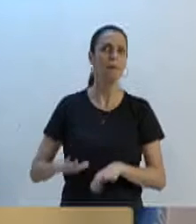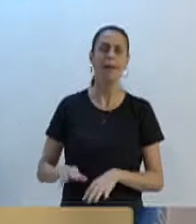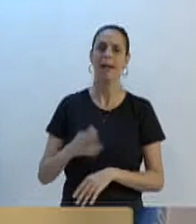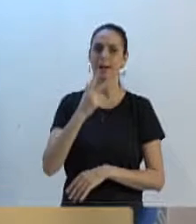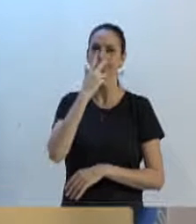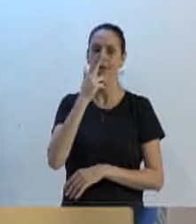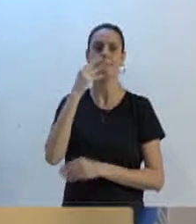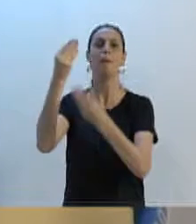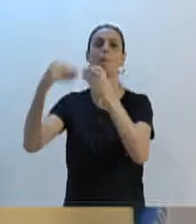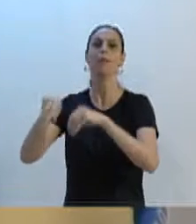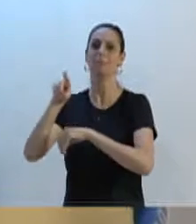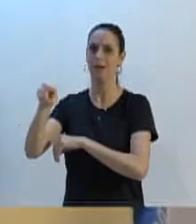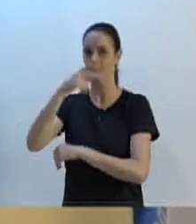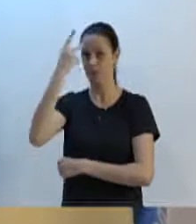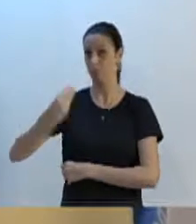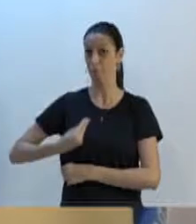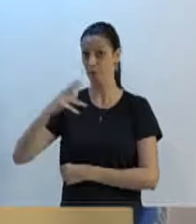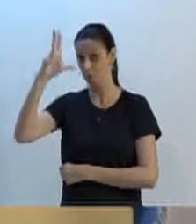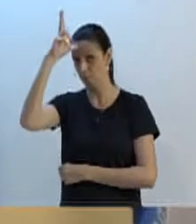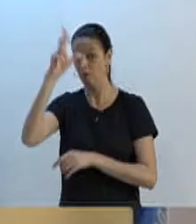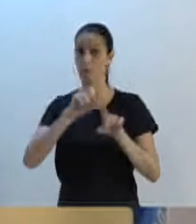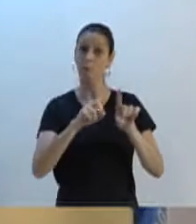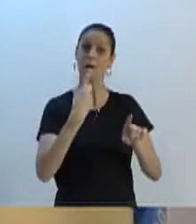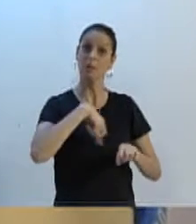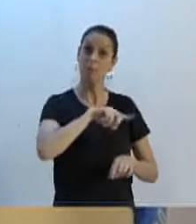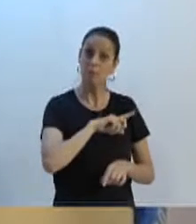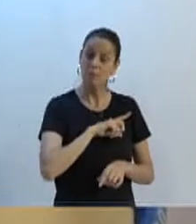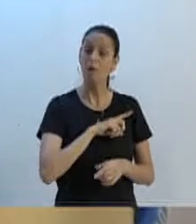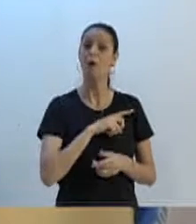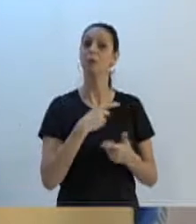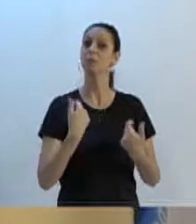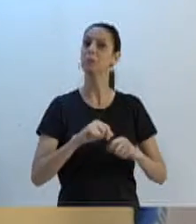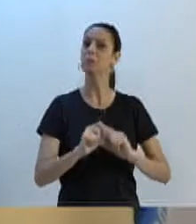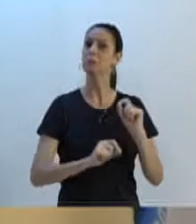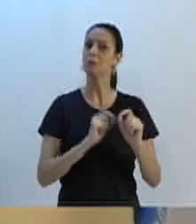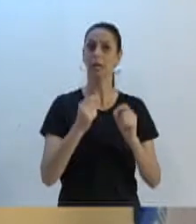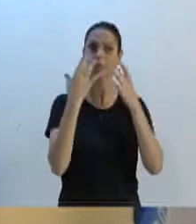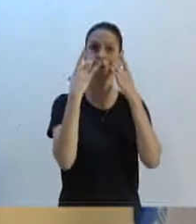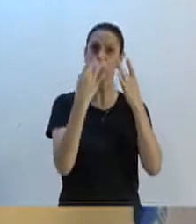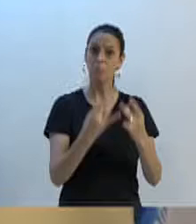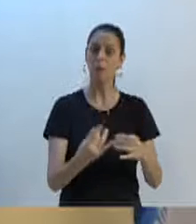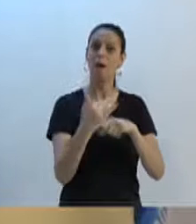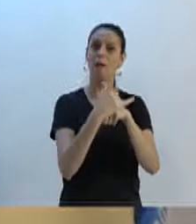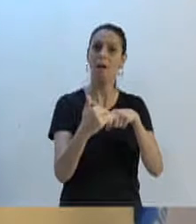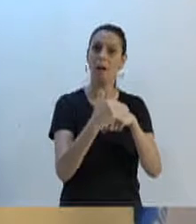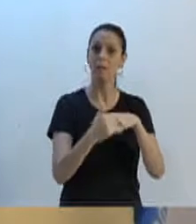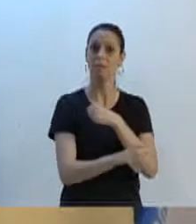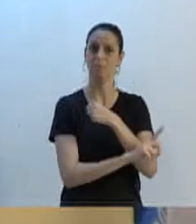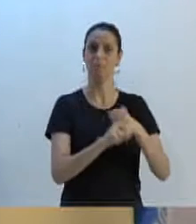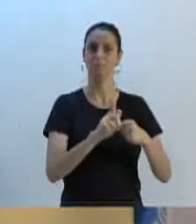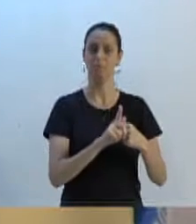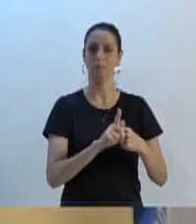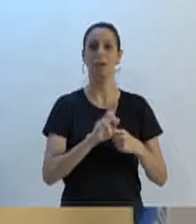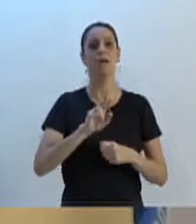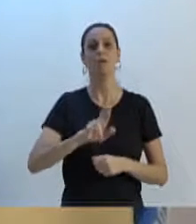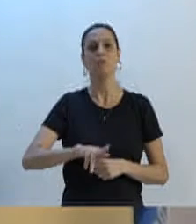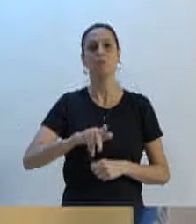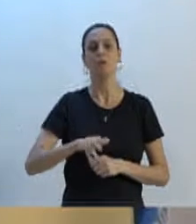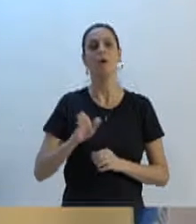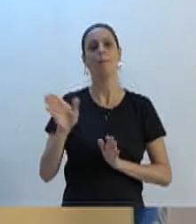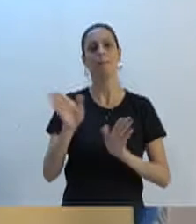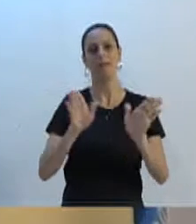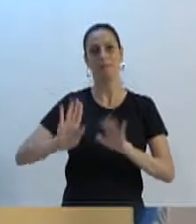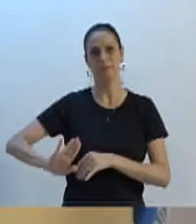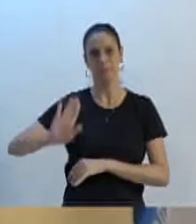mas nós administradores devia olhado com mais carinho para o garcia não só em época de eleição